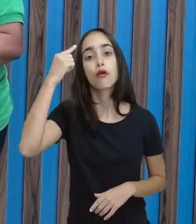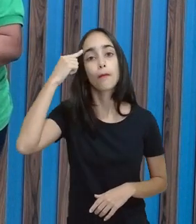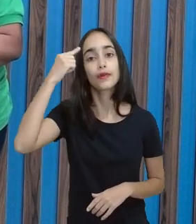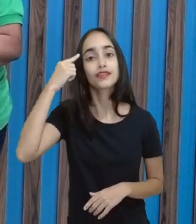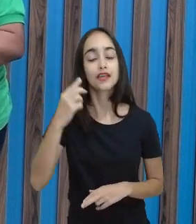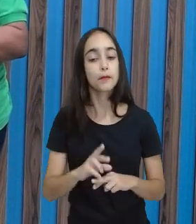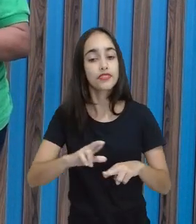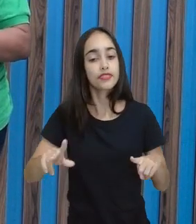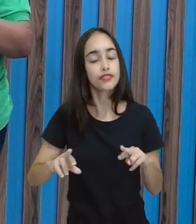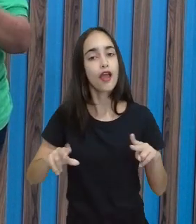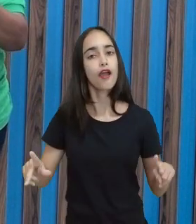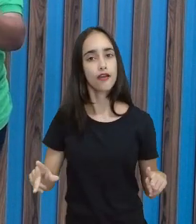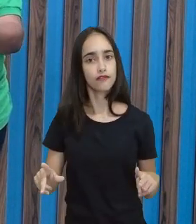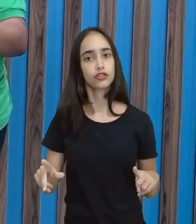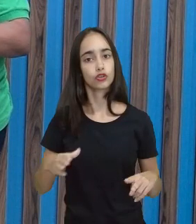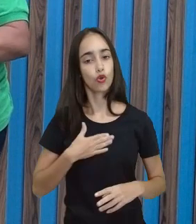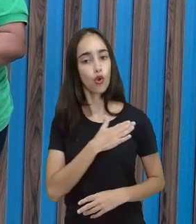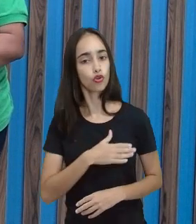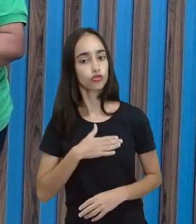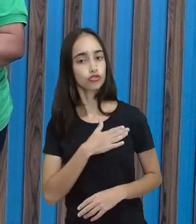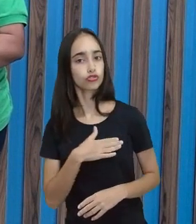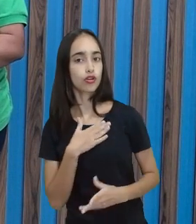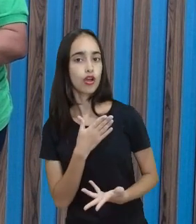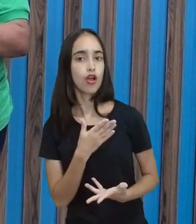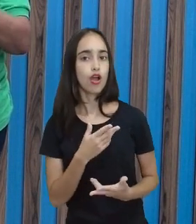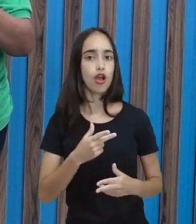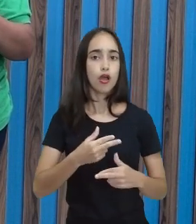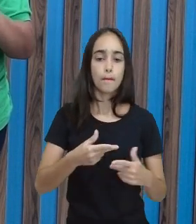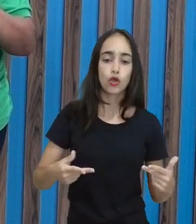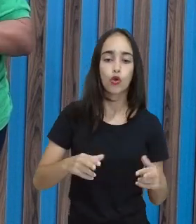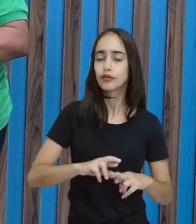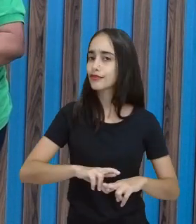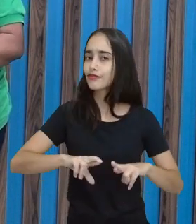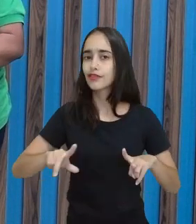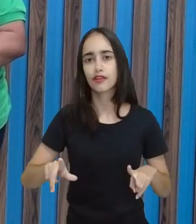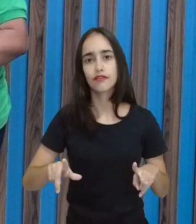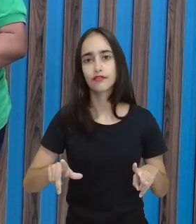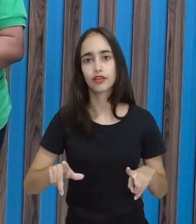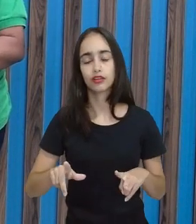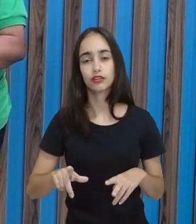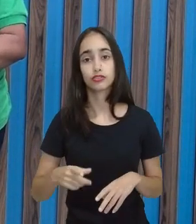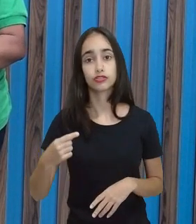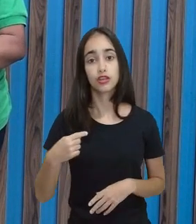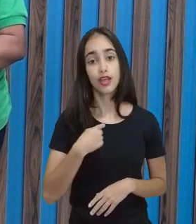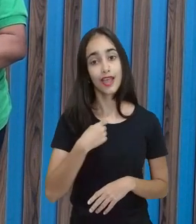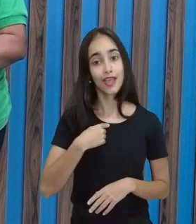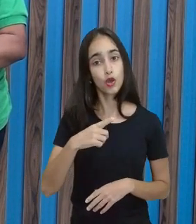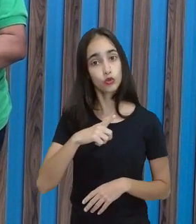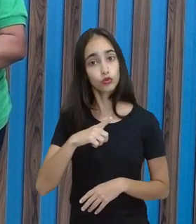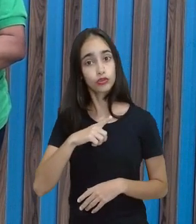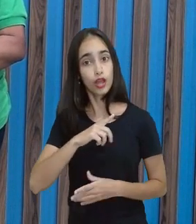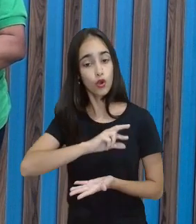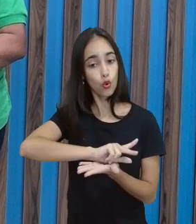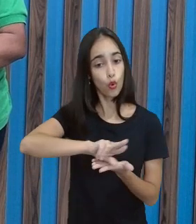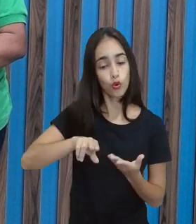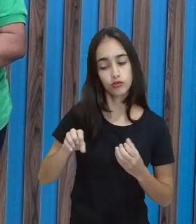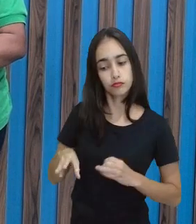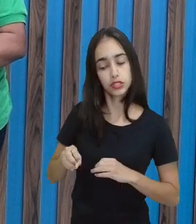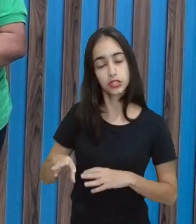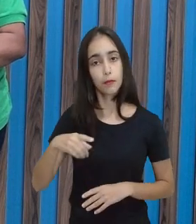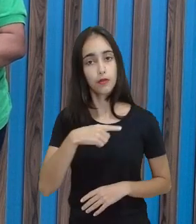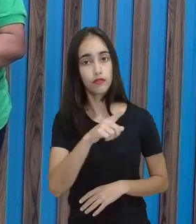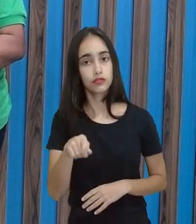coisas diferentes. Eu tenho coisas a ensinar para vocês e vocês com certeza têm coisas para ensinar para mim.